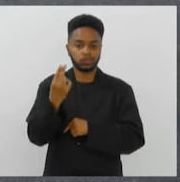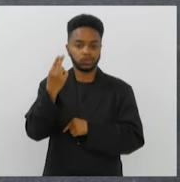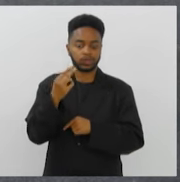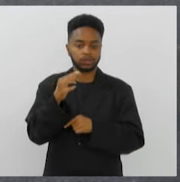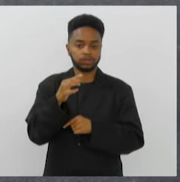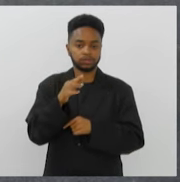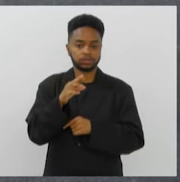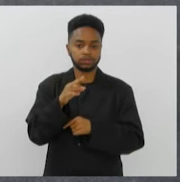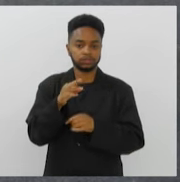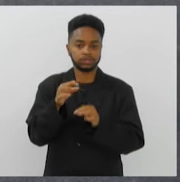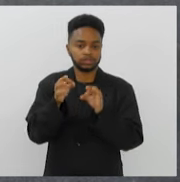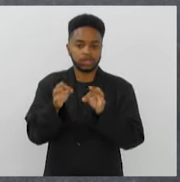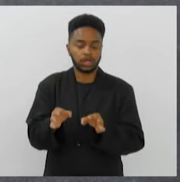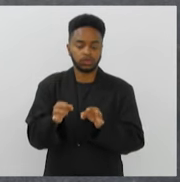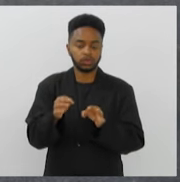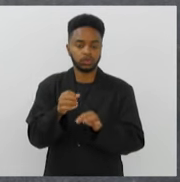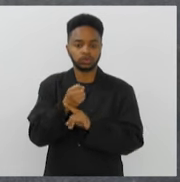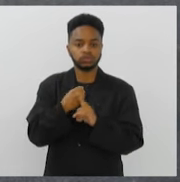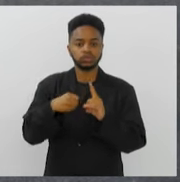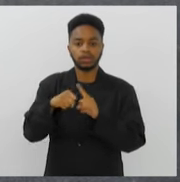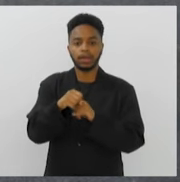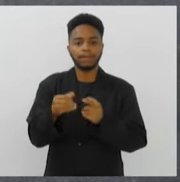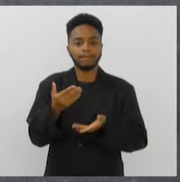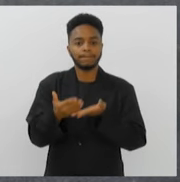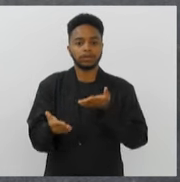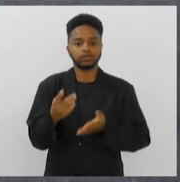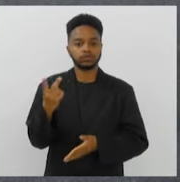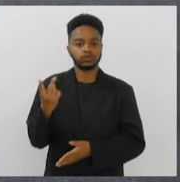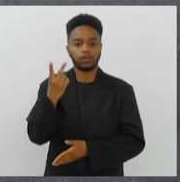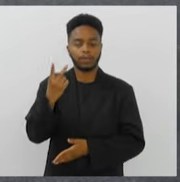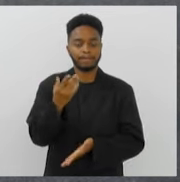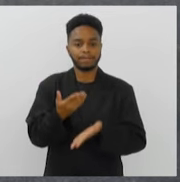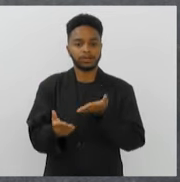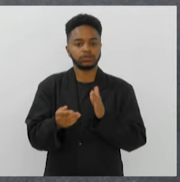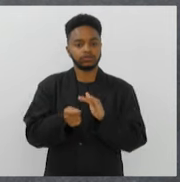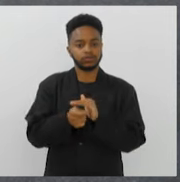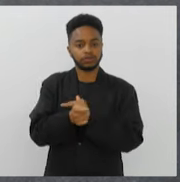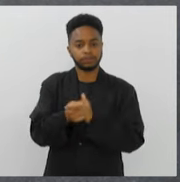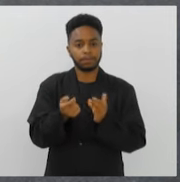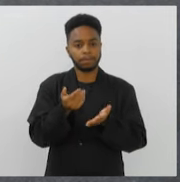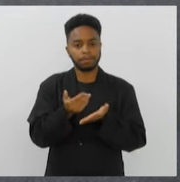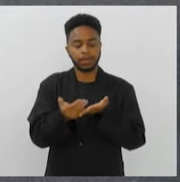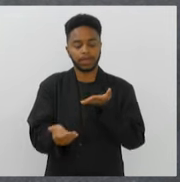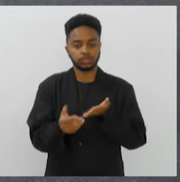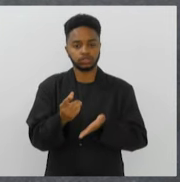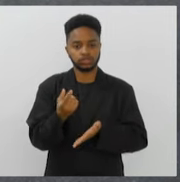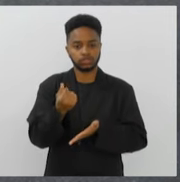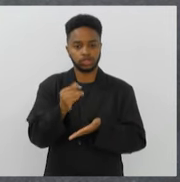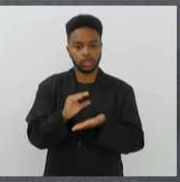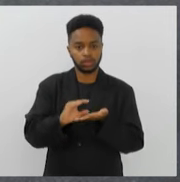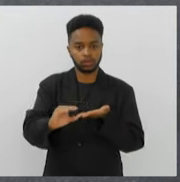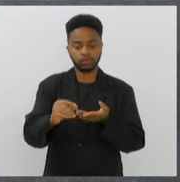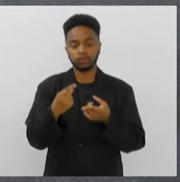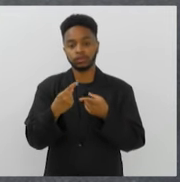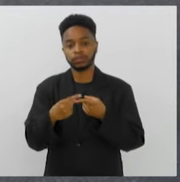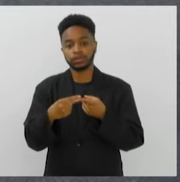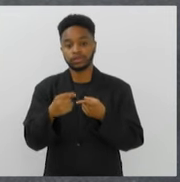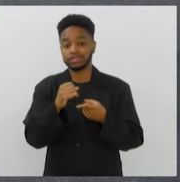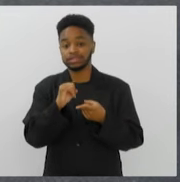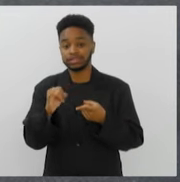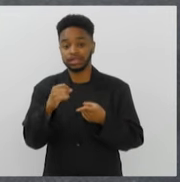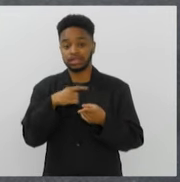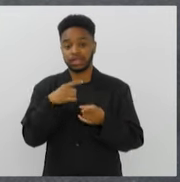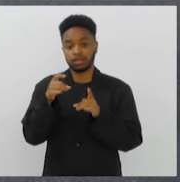a sociedade tenha essa perda de valores de investimentos, valores financeiros. Porque a partir do momento em que há